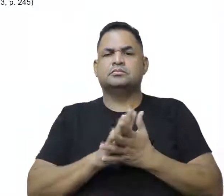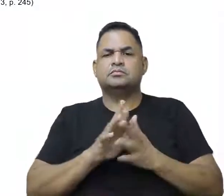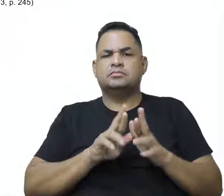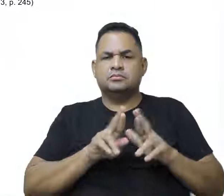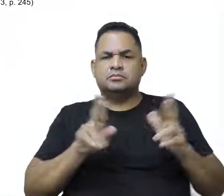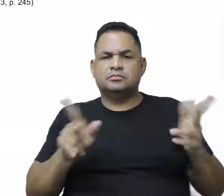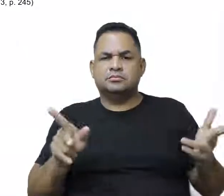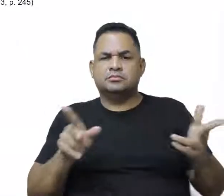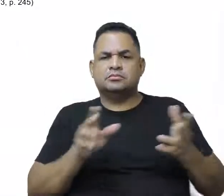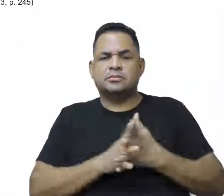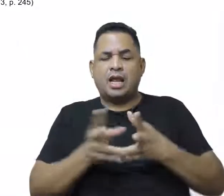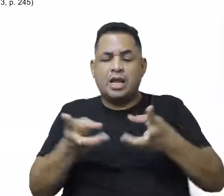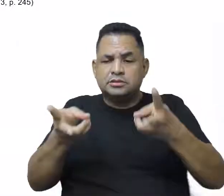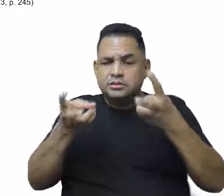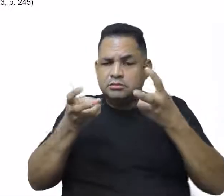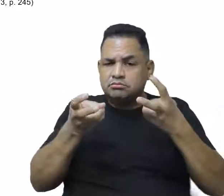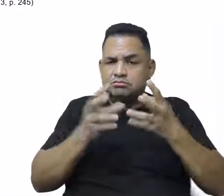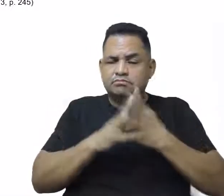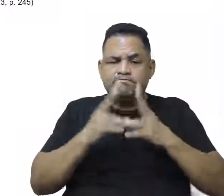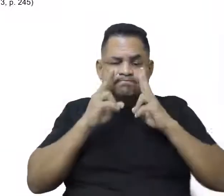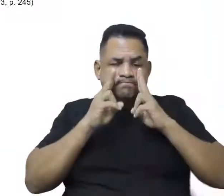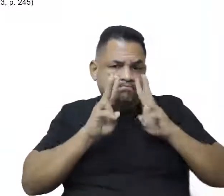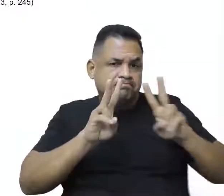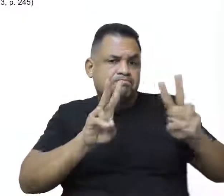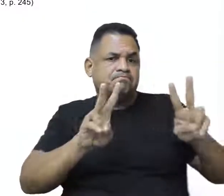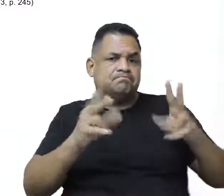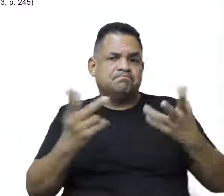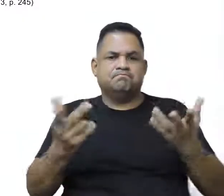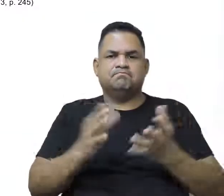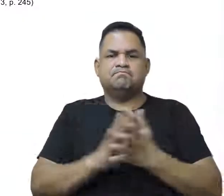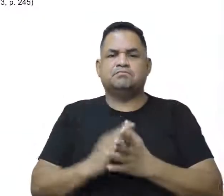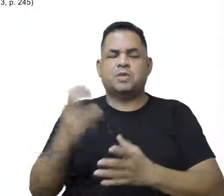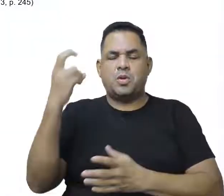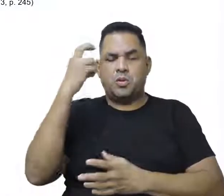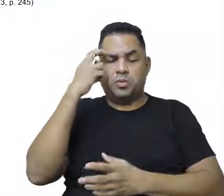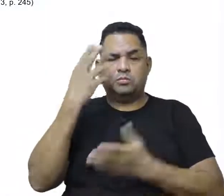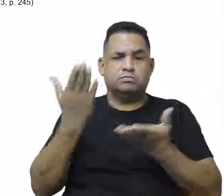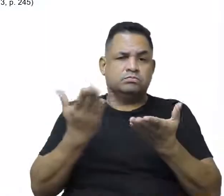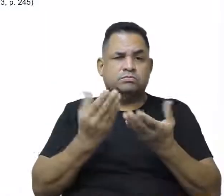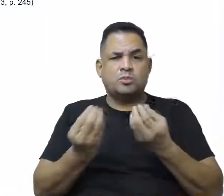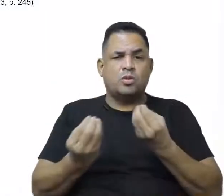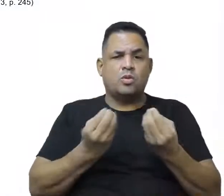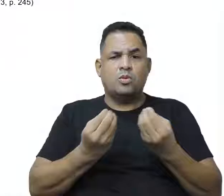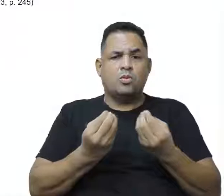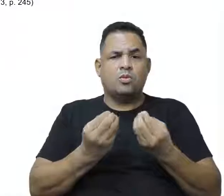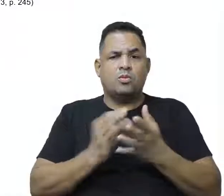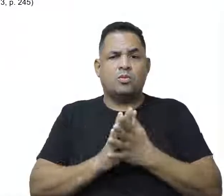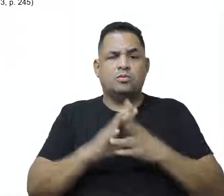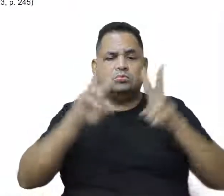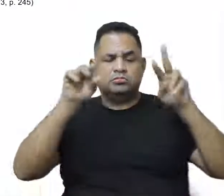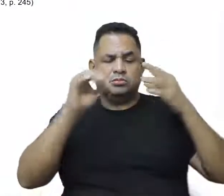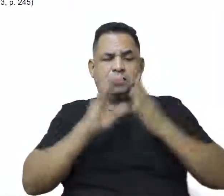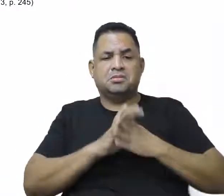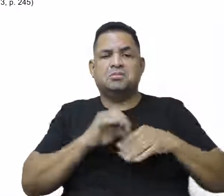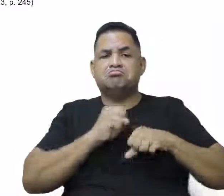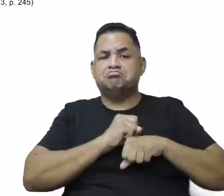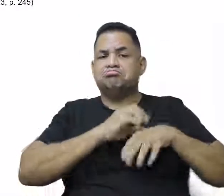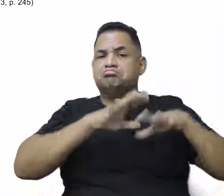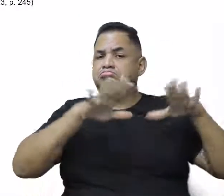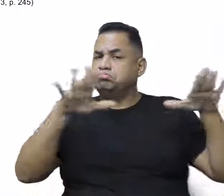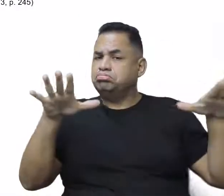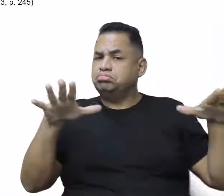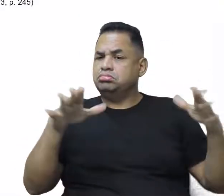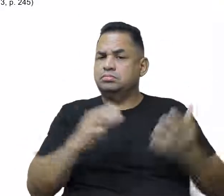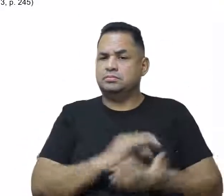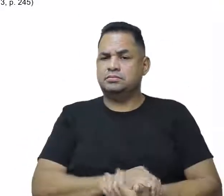diferentes perspectivas, as diferentes visões de cultura, para vocês verem quanto que o assunto é amplo, né? Muito